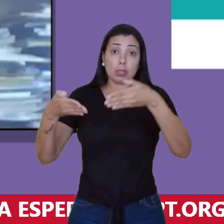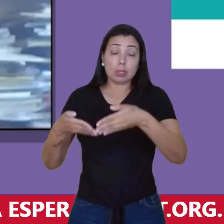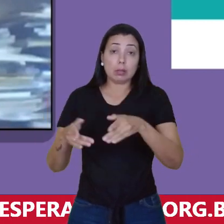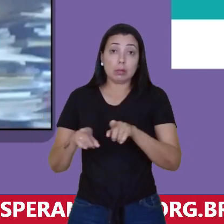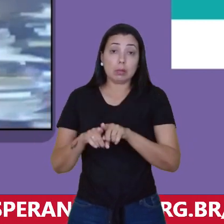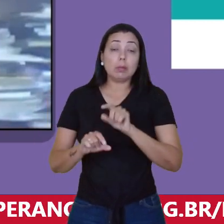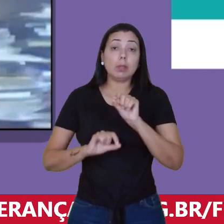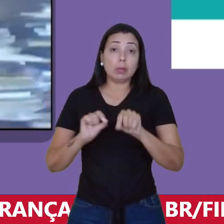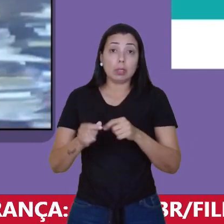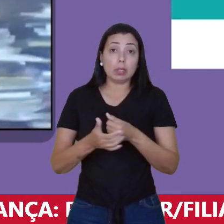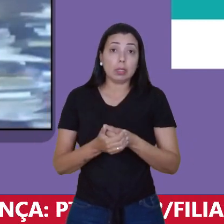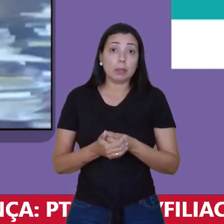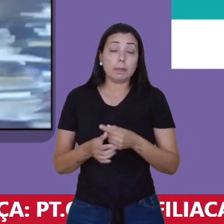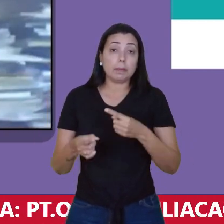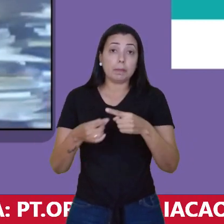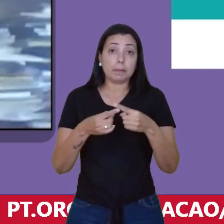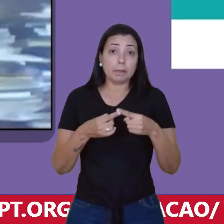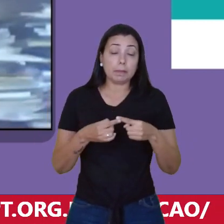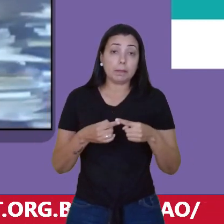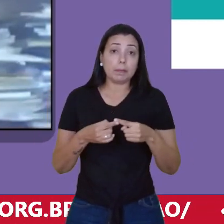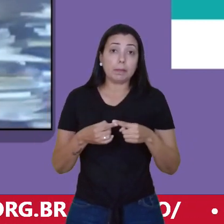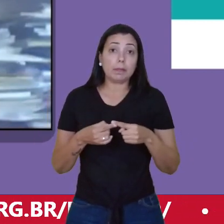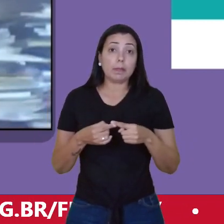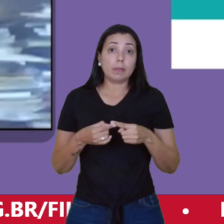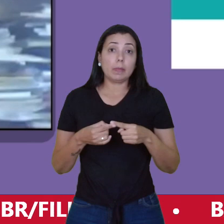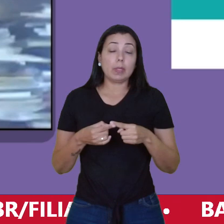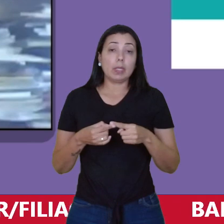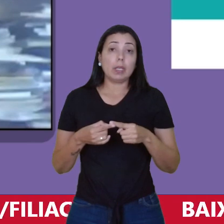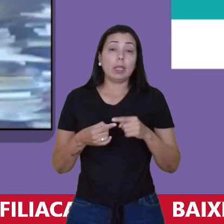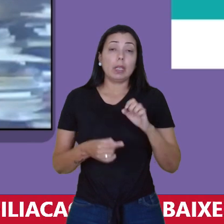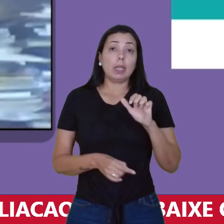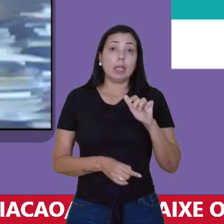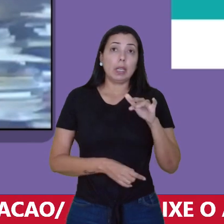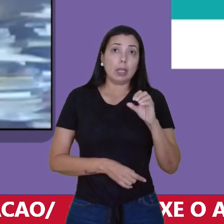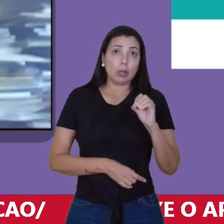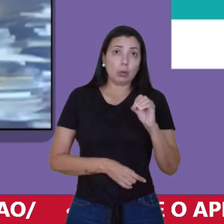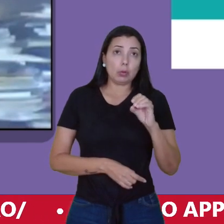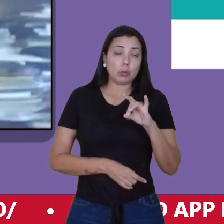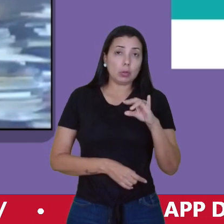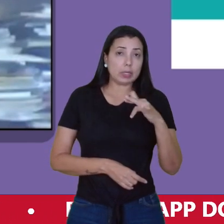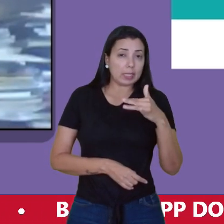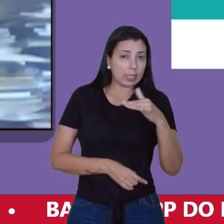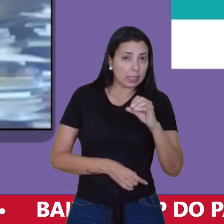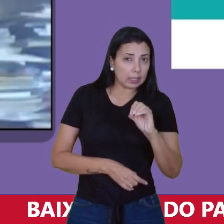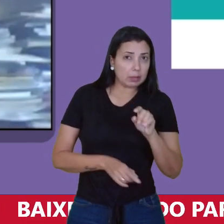Brasília, que é um coletivo de ecossocialismo e ecofeminismo,